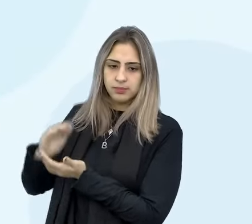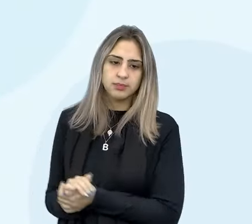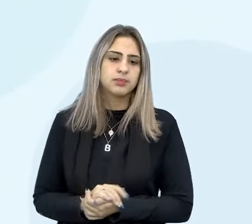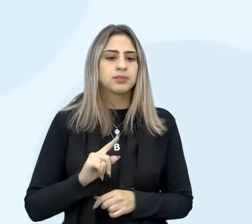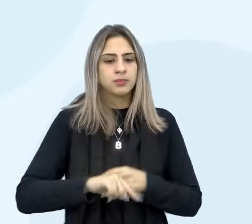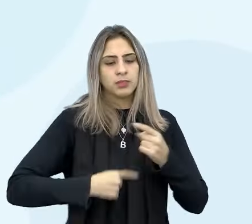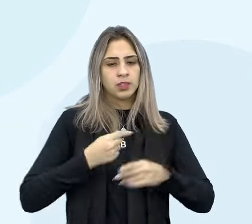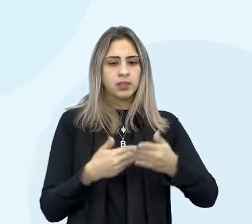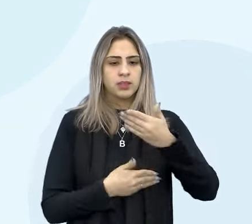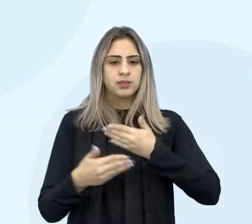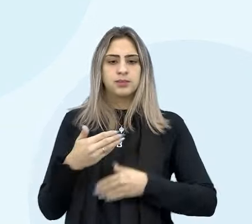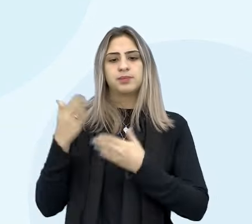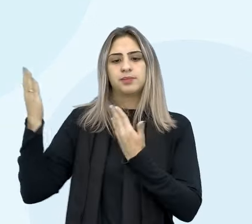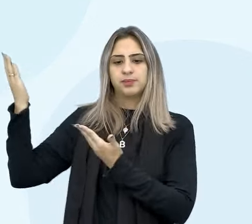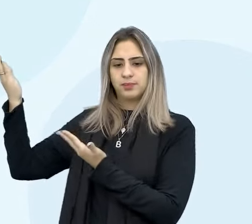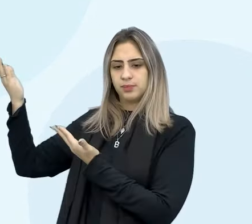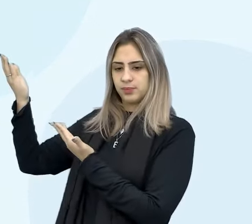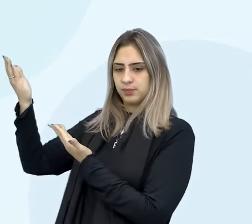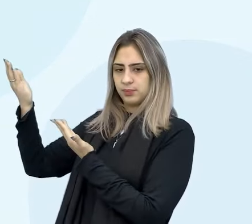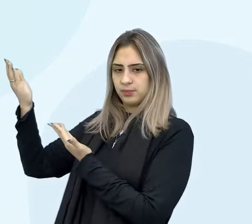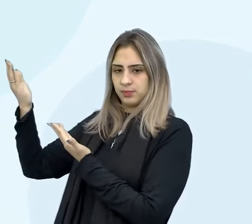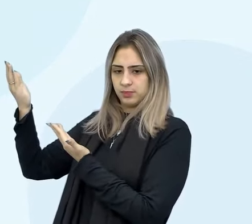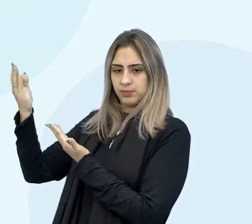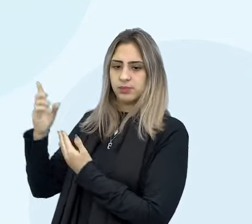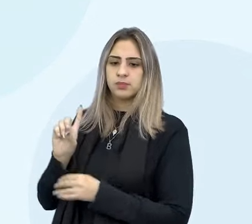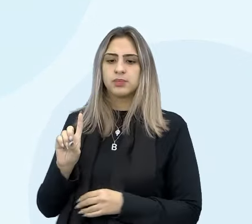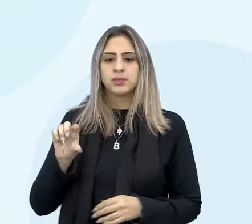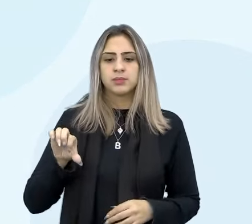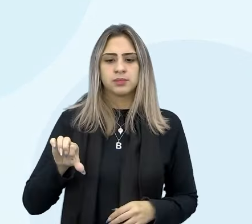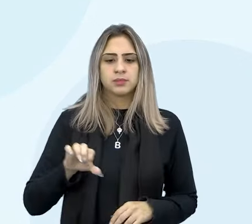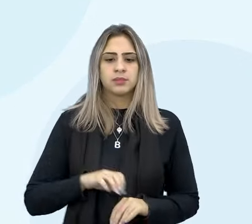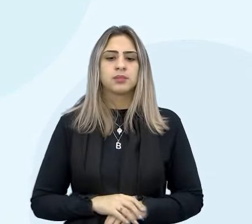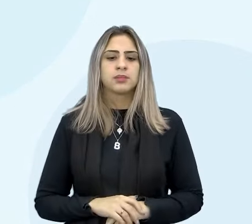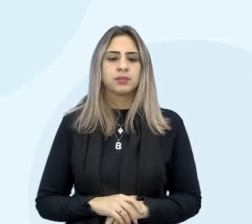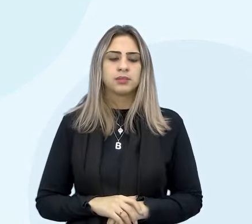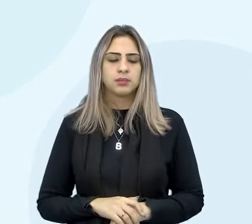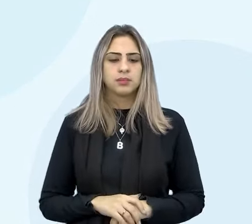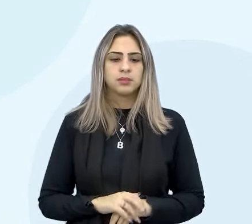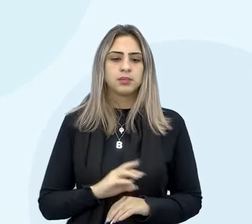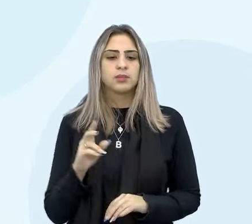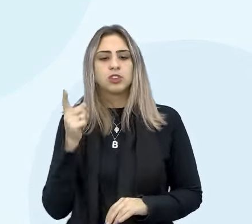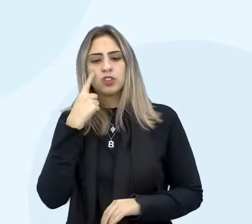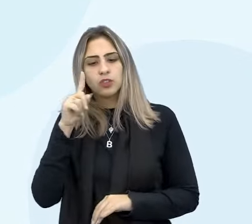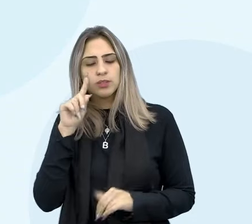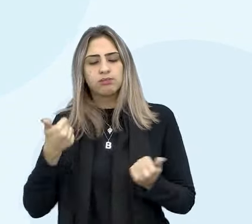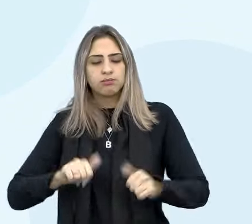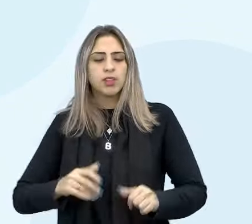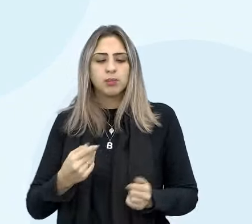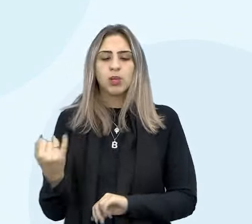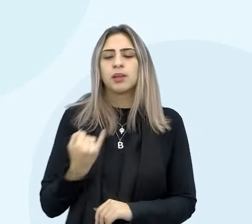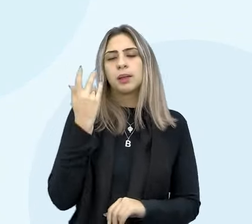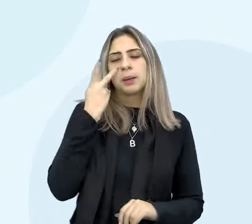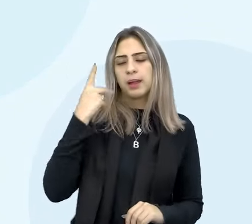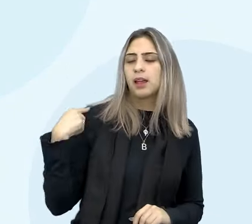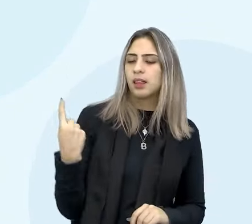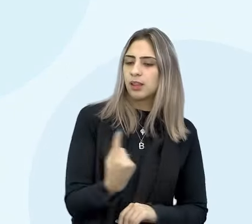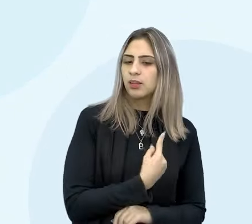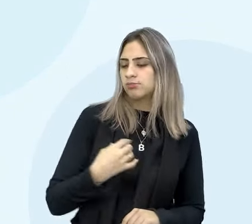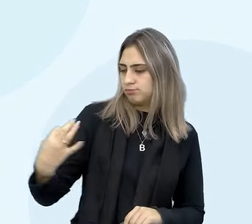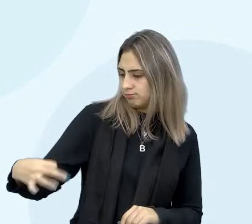próximo slide, que é o do slide número 19, isso, muito obrigado, produção. Dúvidas e avaliação é muito importante para nós, né,